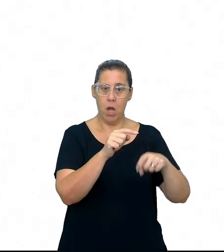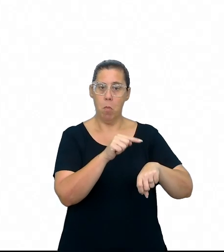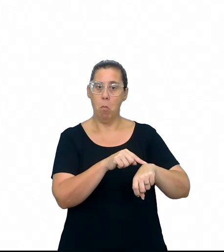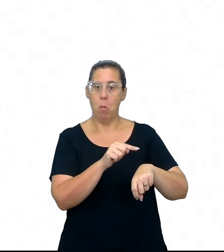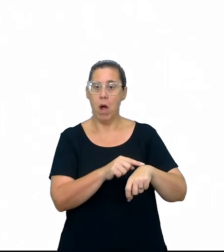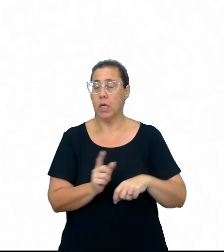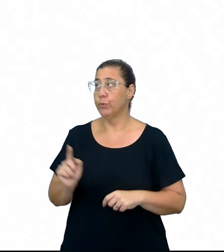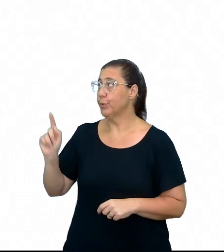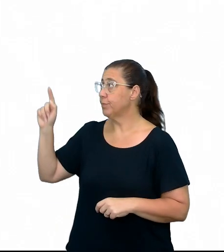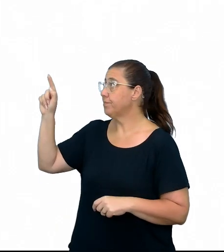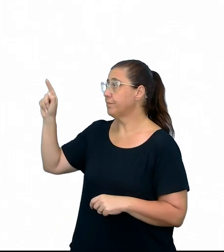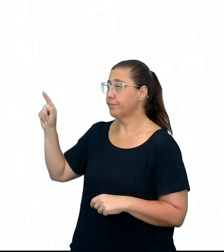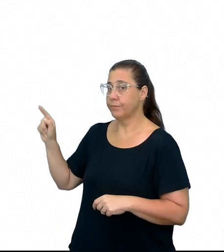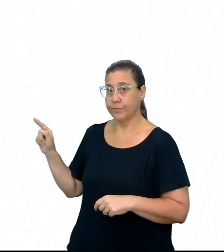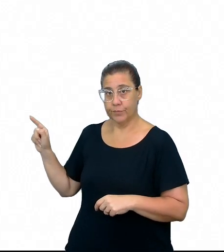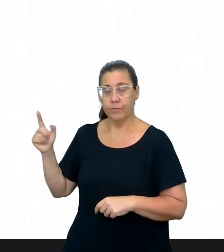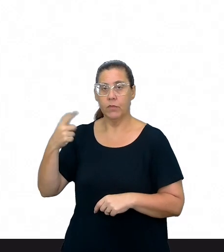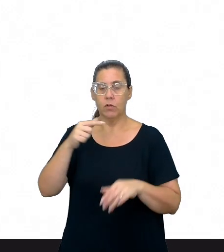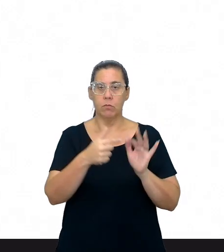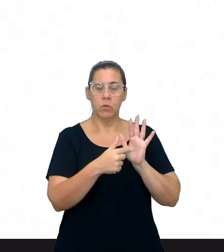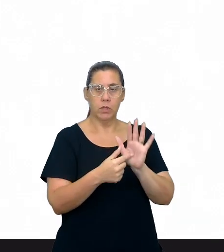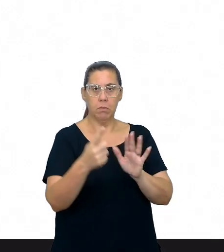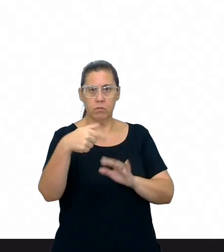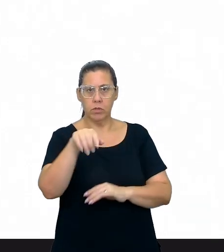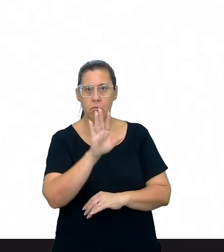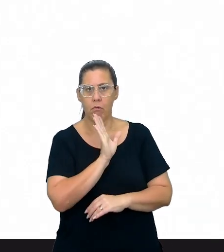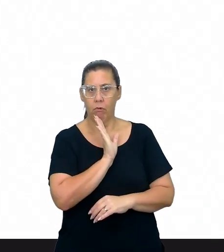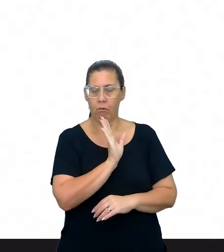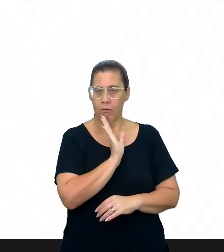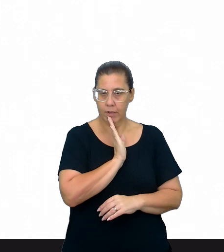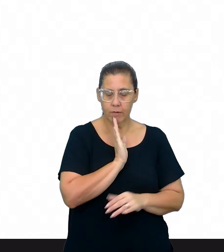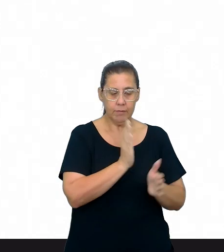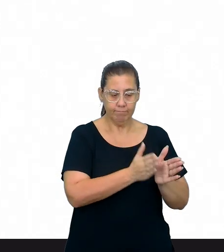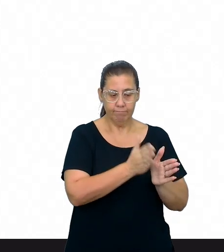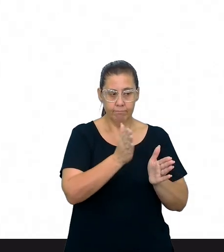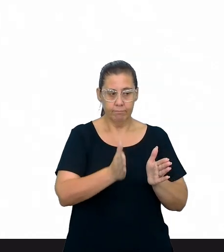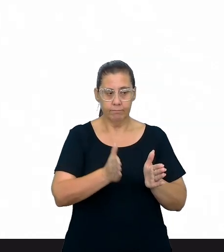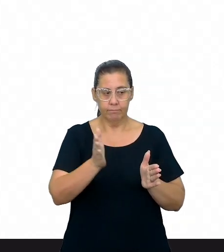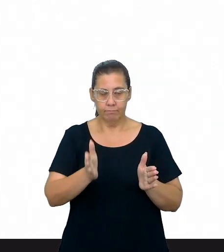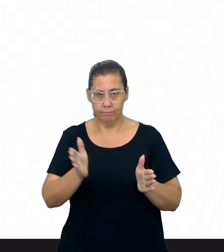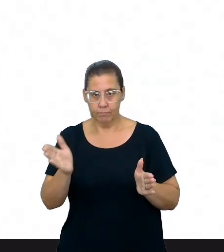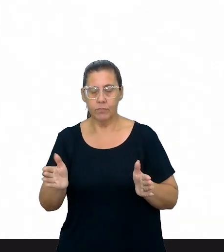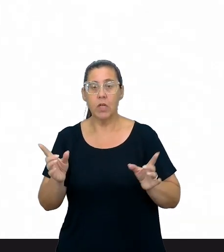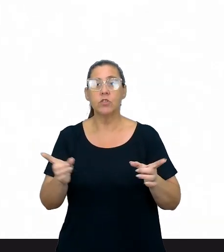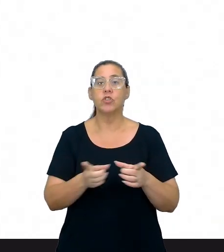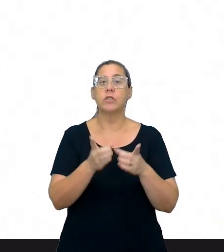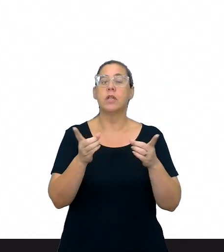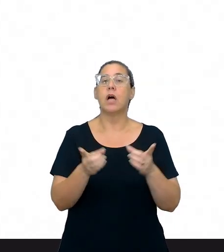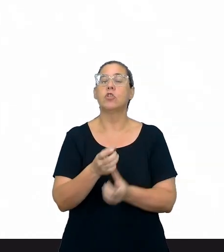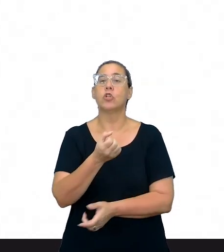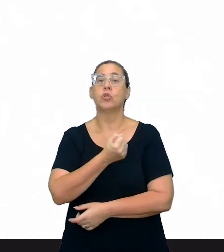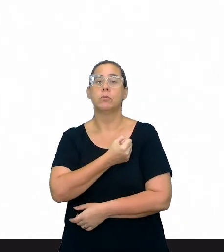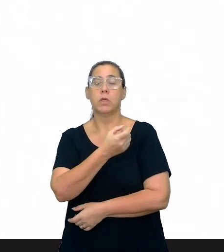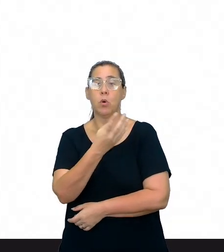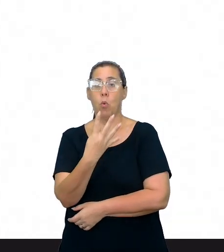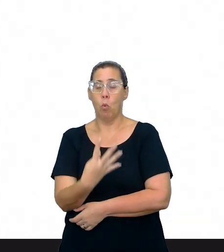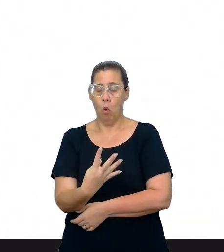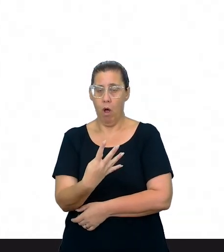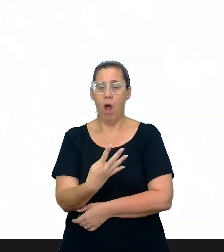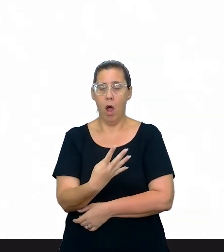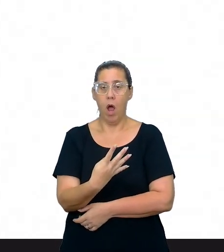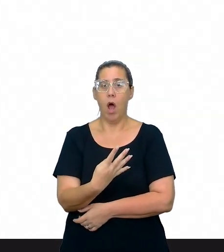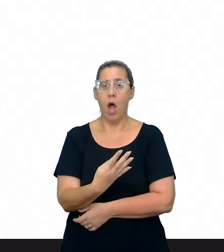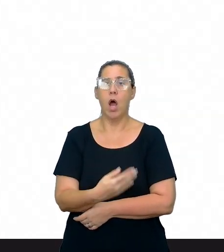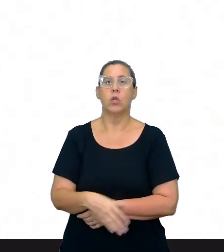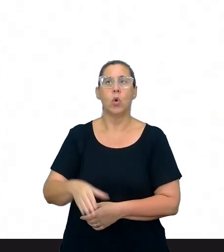nós oportunizaremos que vocês conheçam a sequência didática 4, campanhas de